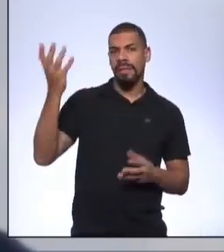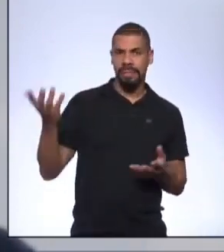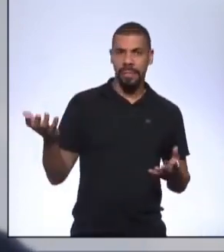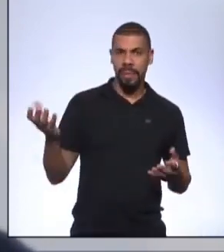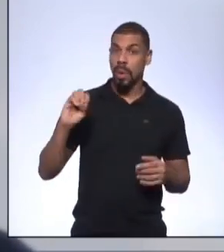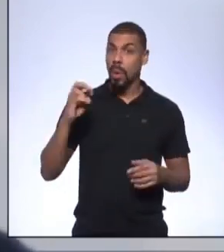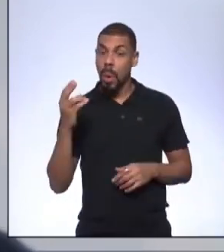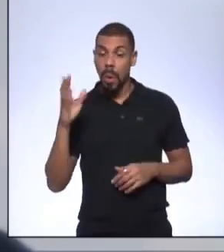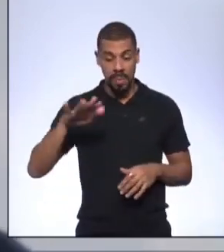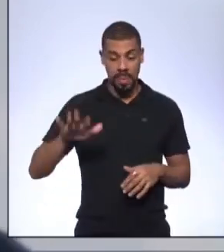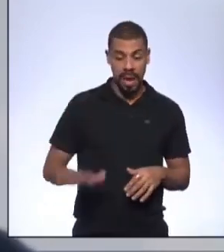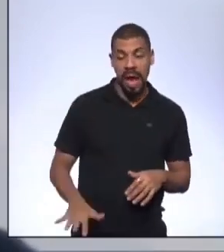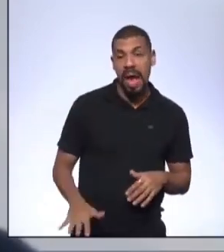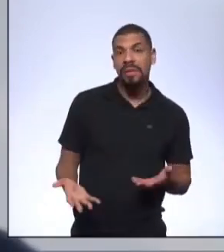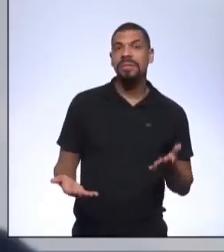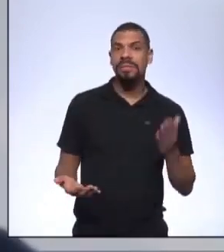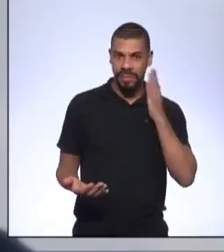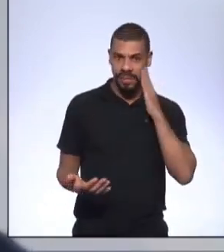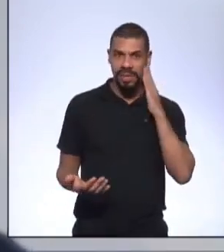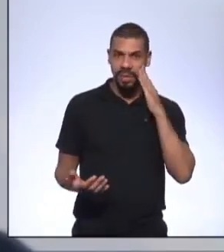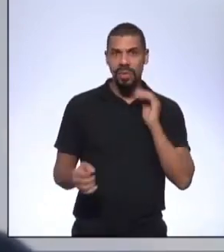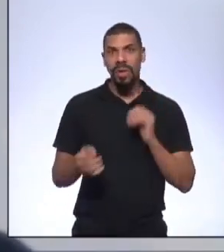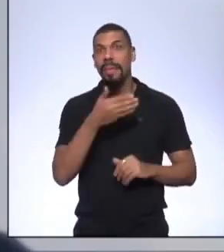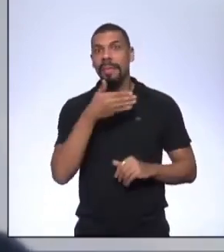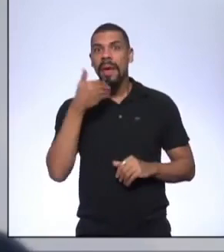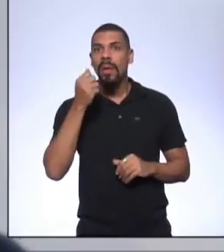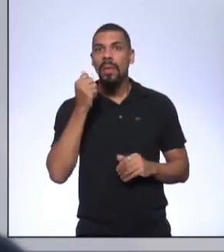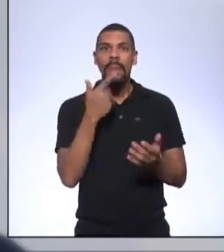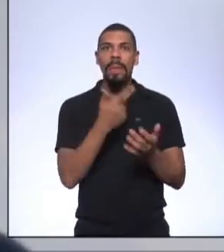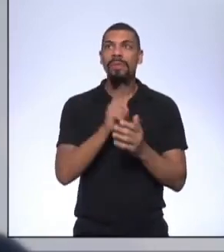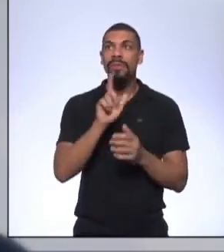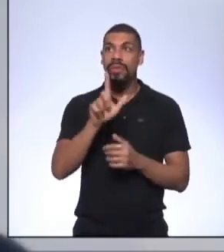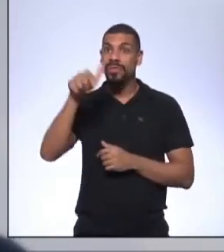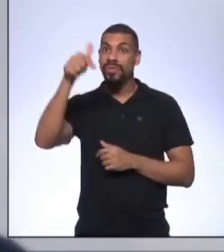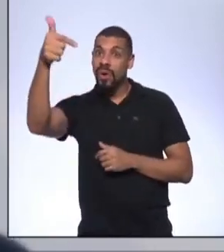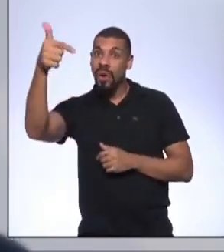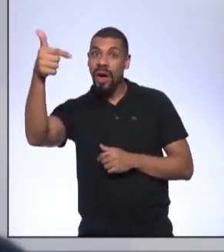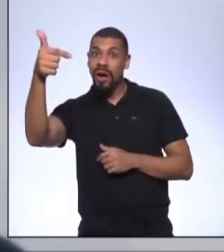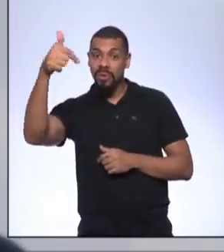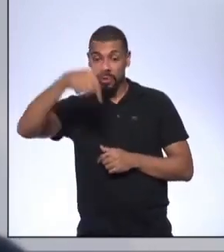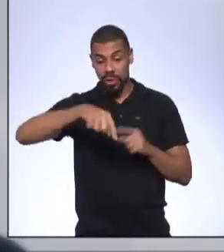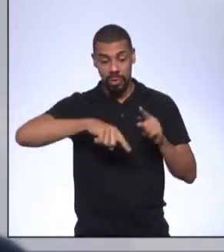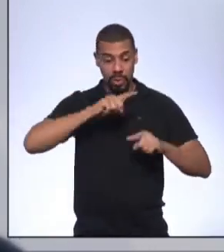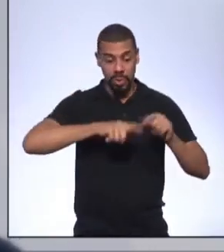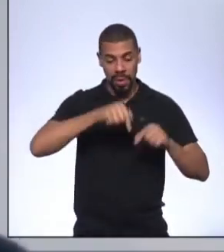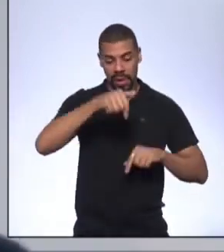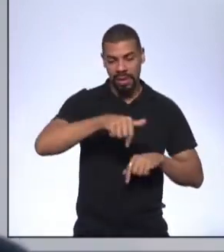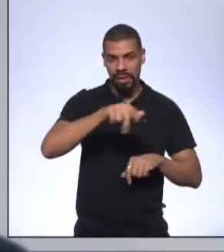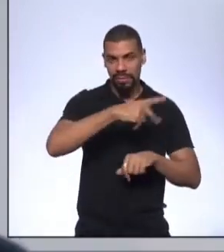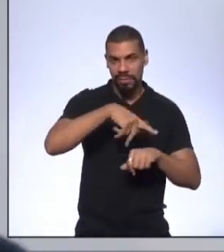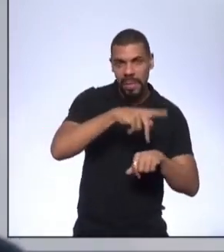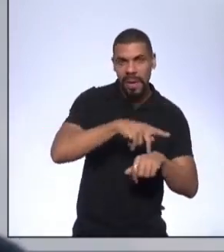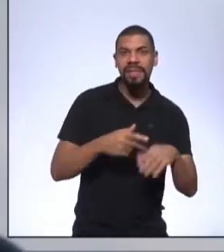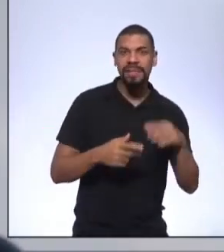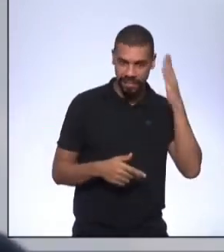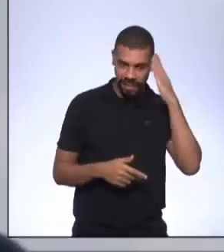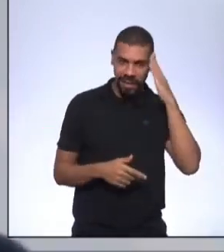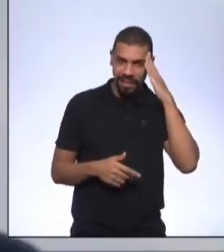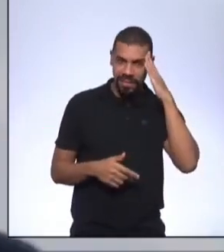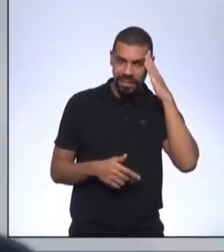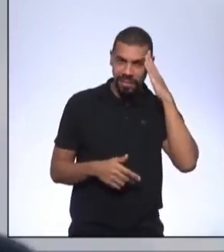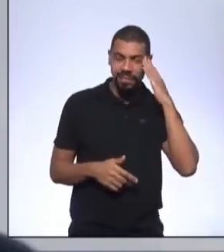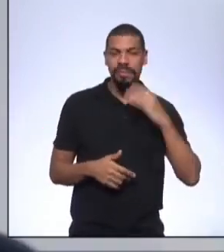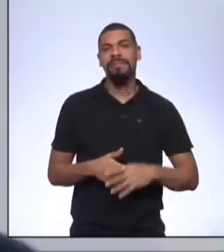que é mais barato você comprar o de fora do que o daqui, porque aí o cara que produz aquele mesmo produto nacionalmente